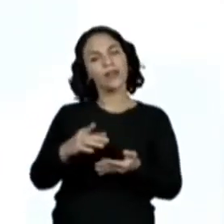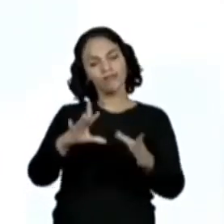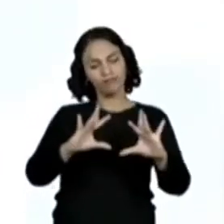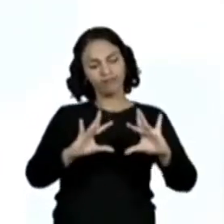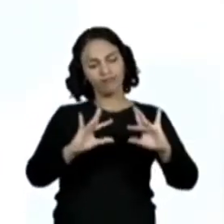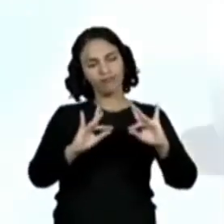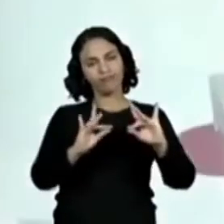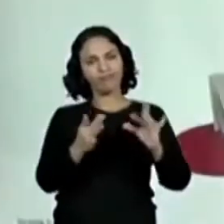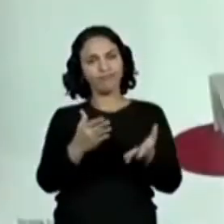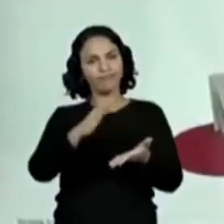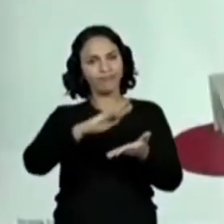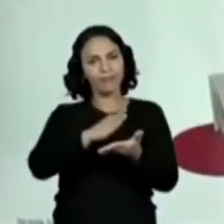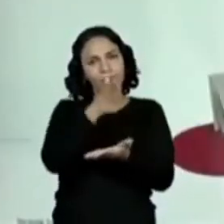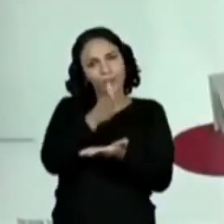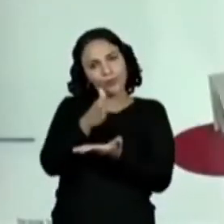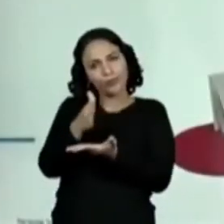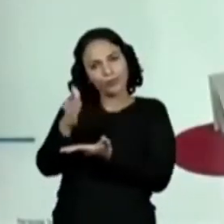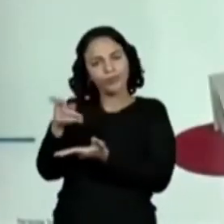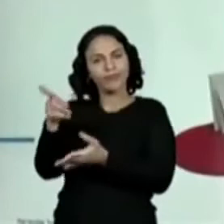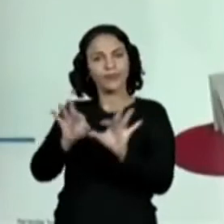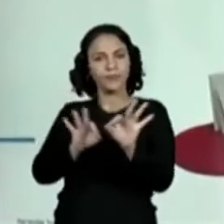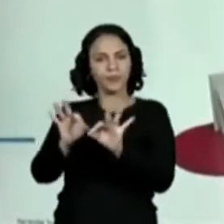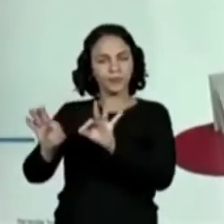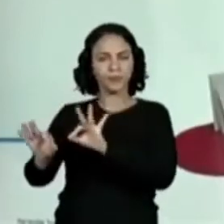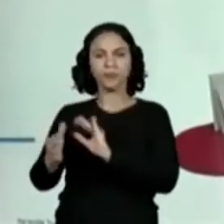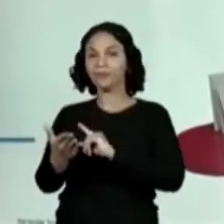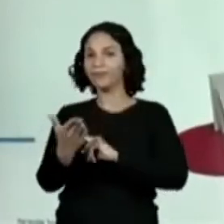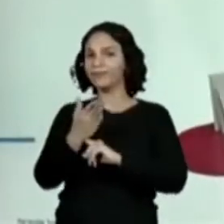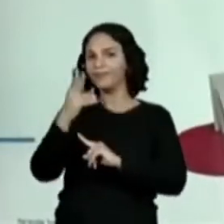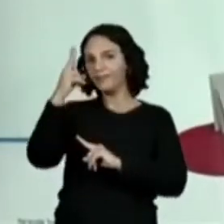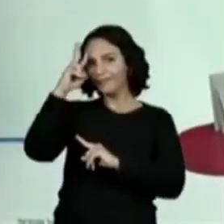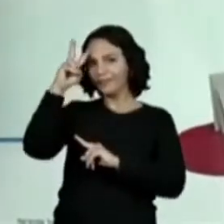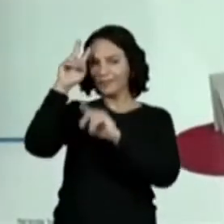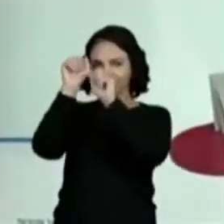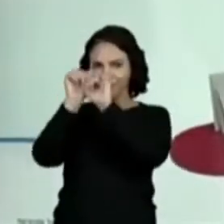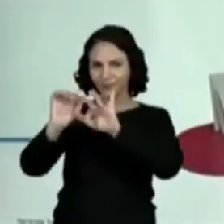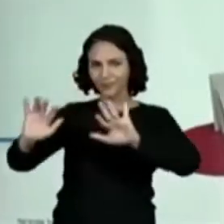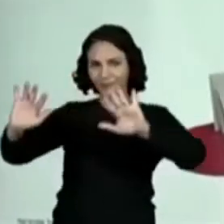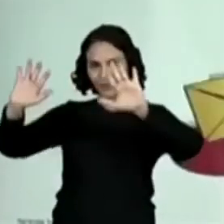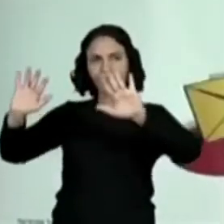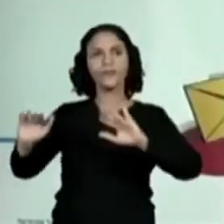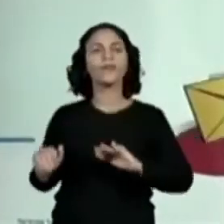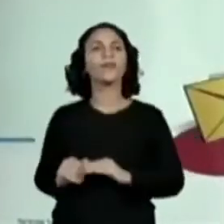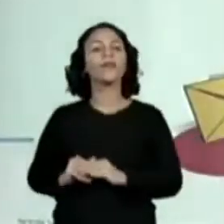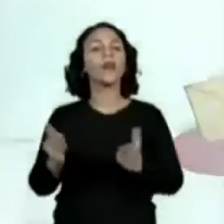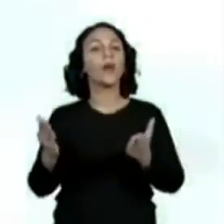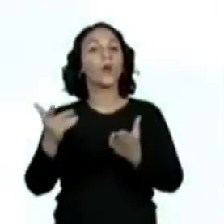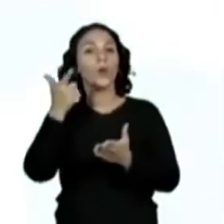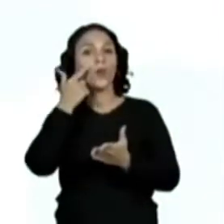nosso texto de estudo. Na nossa próxima tela, vejam,